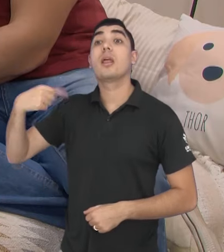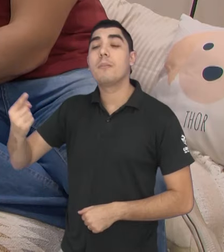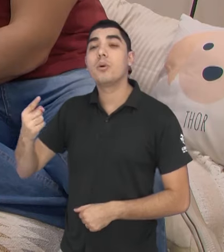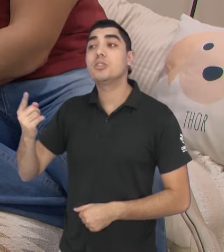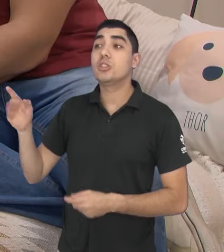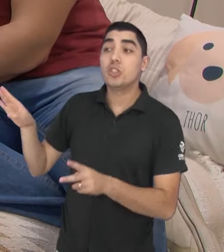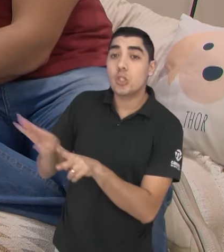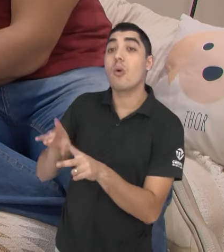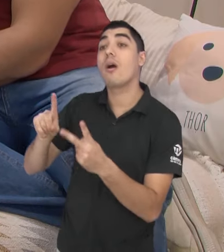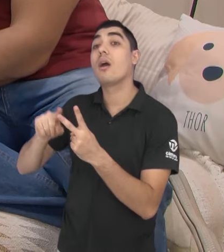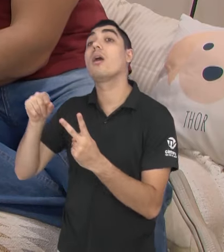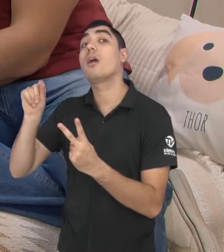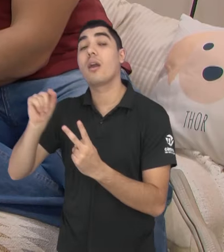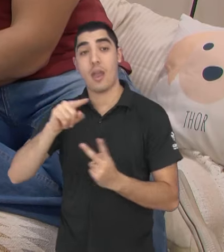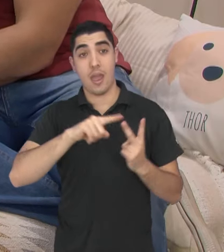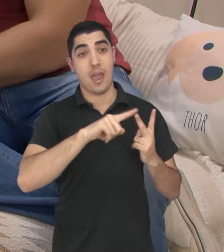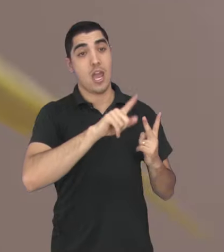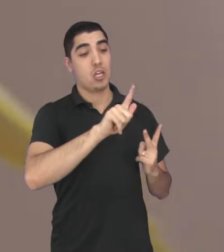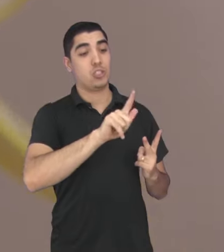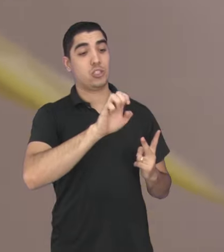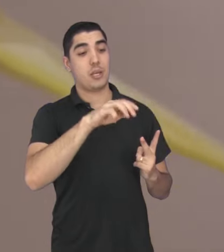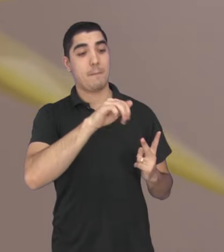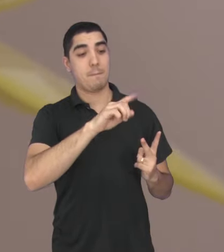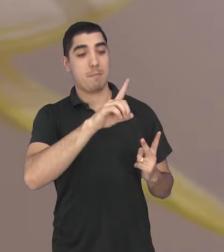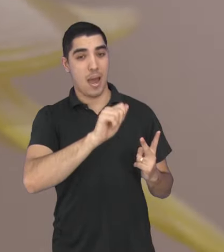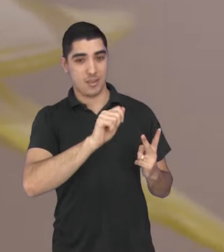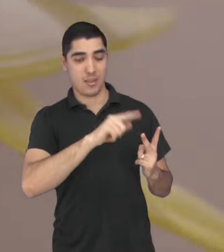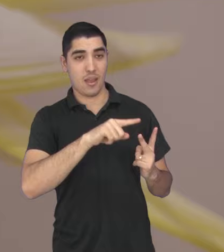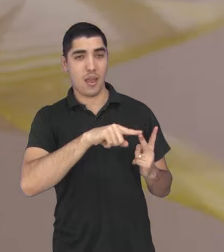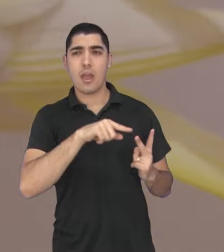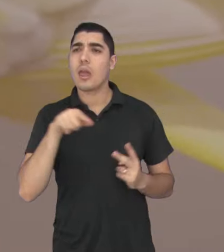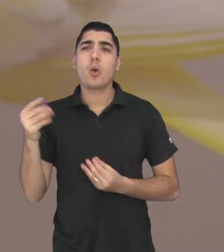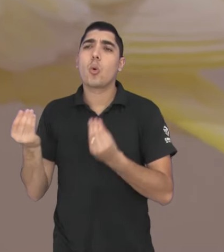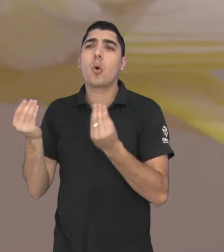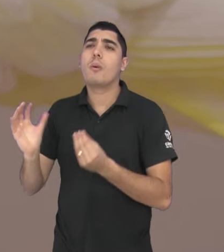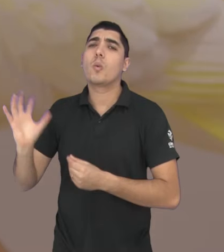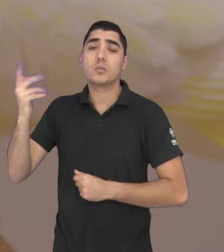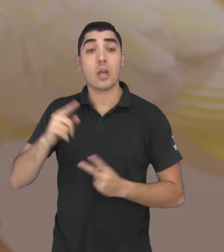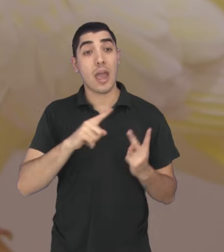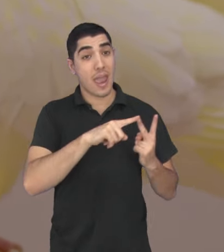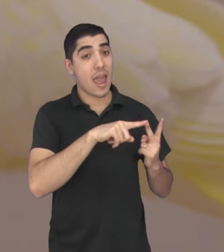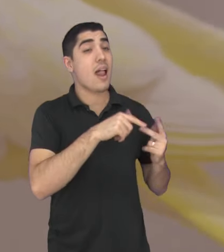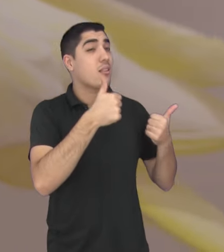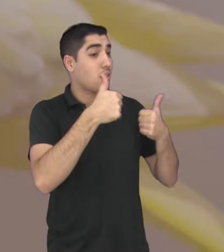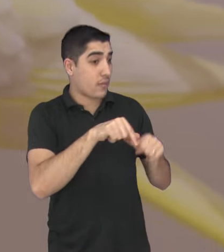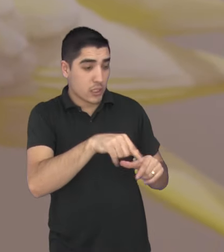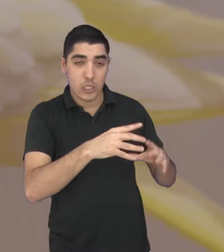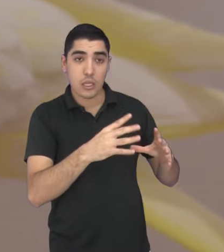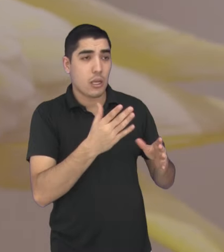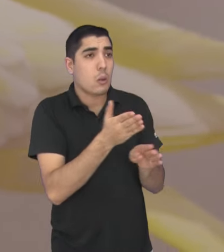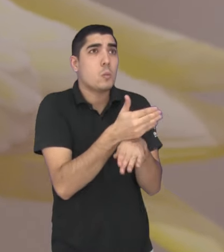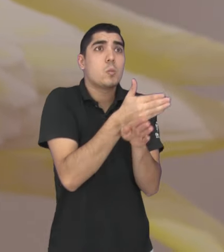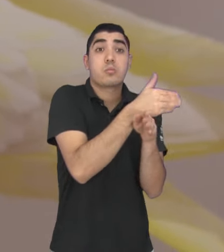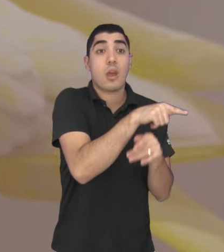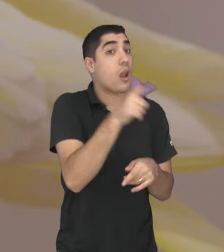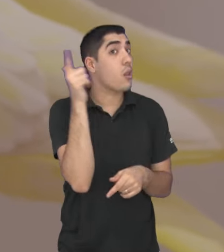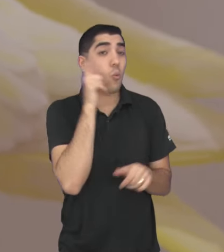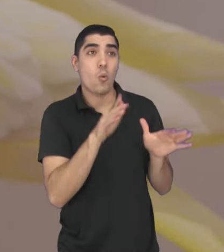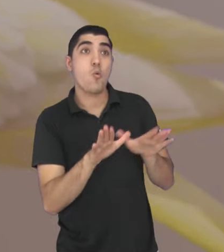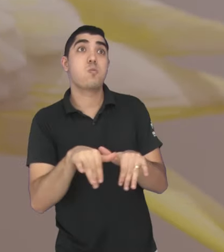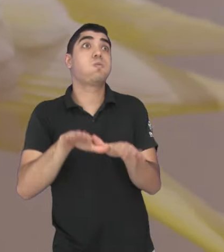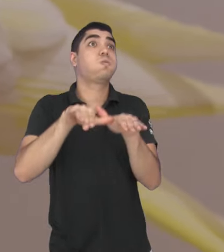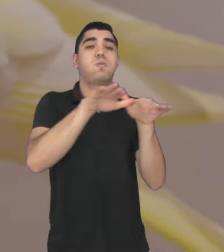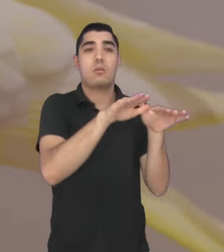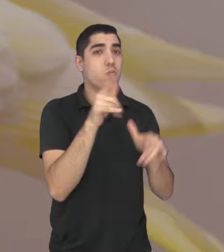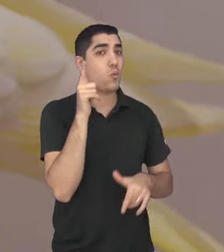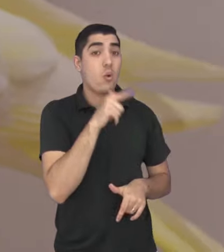Gemada. Como que foi? A Gemada tava perdida aqui no bairro, né, filha? Ela não sabia voar direito e aí ela